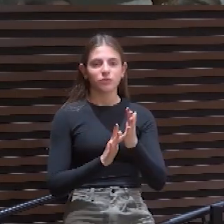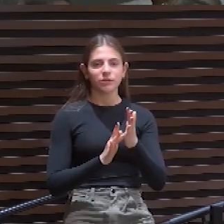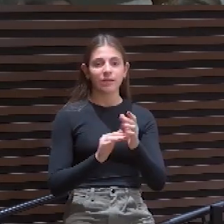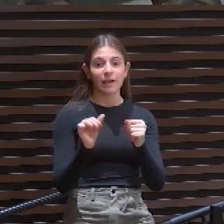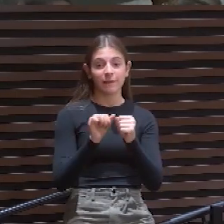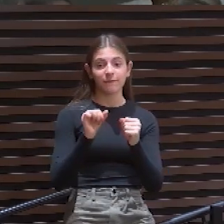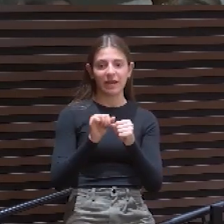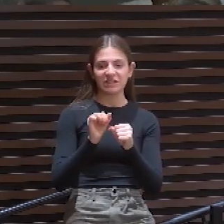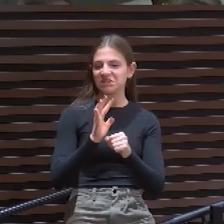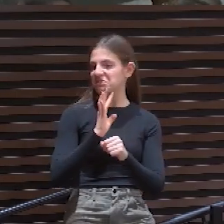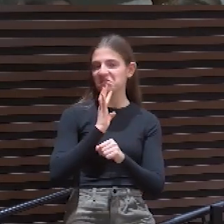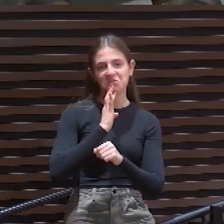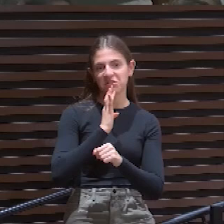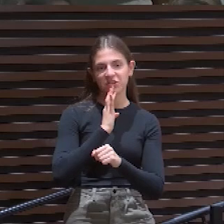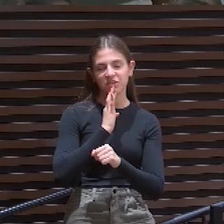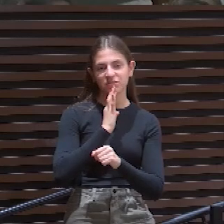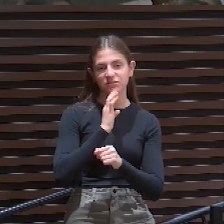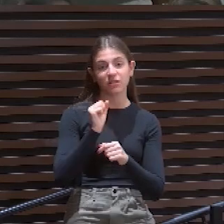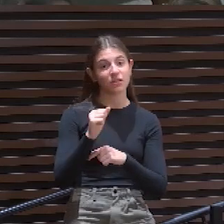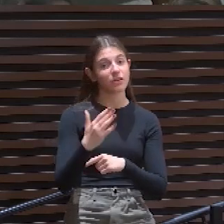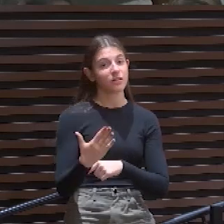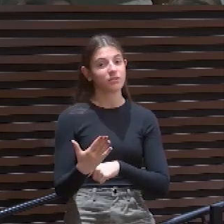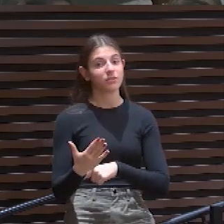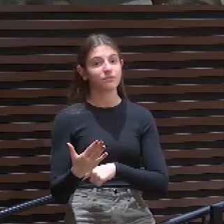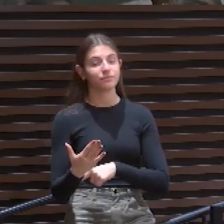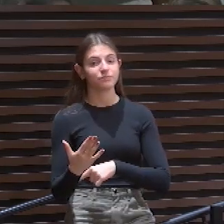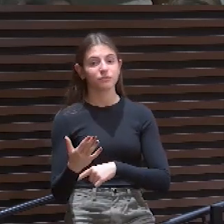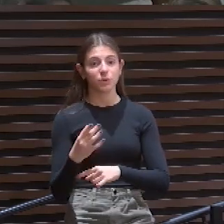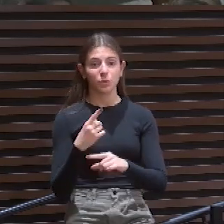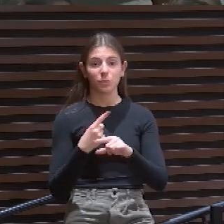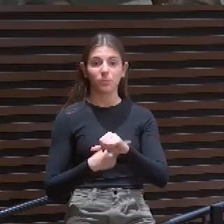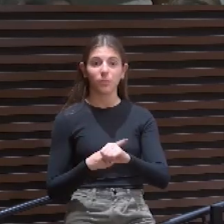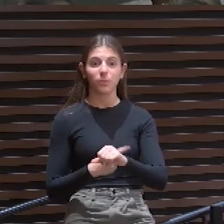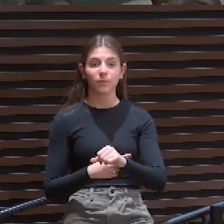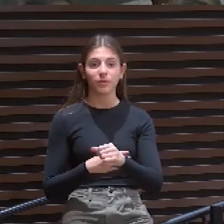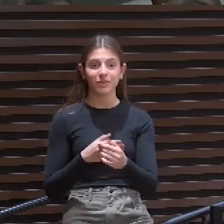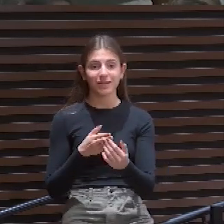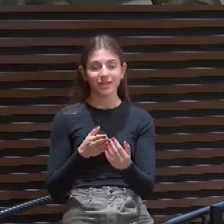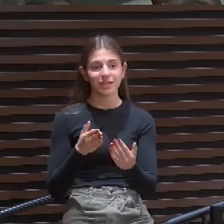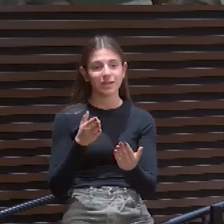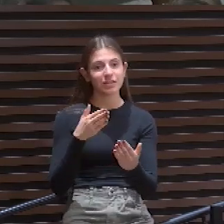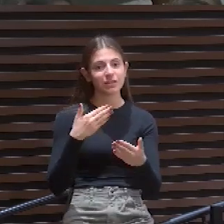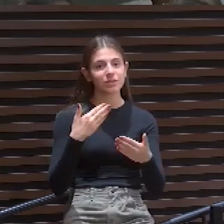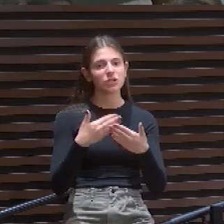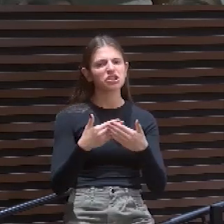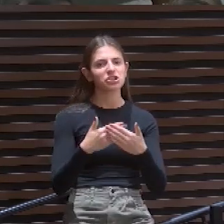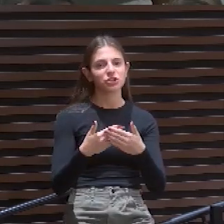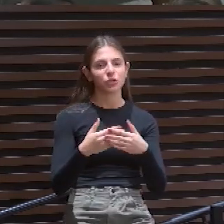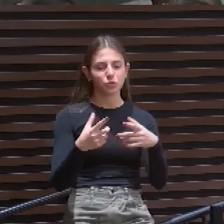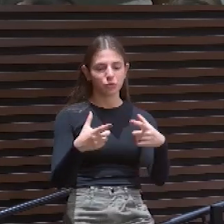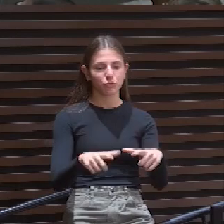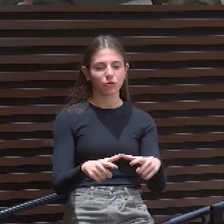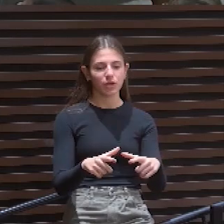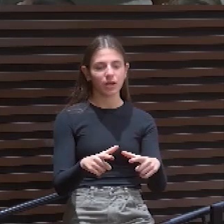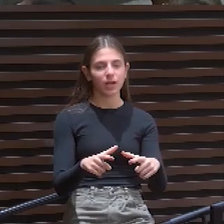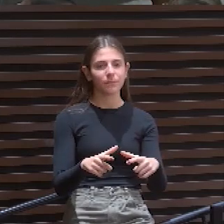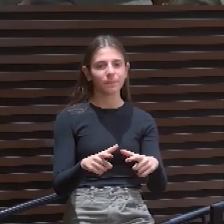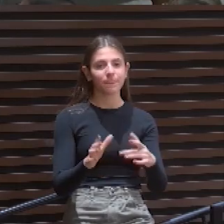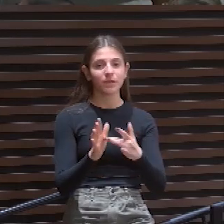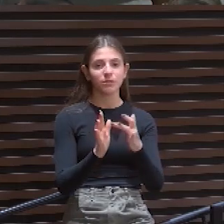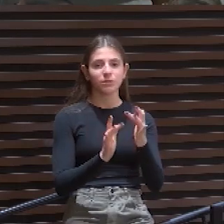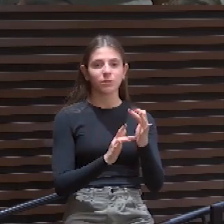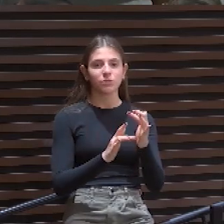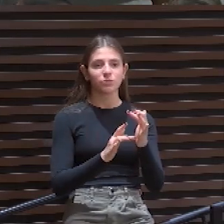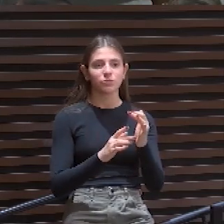o reconheçam. E aí, quando chegam no destino, eles vão entrar na casa, Jesus faz menção de passar, eles